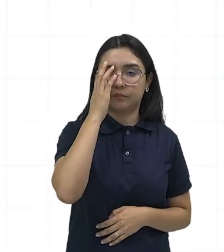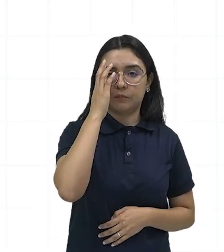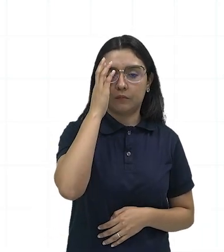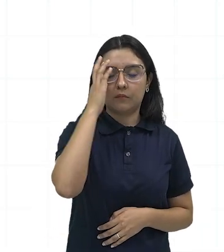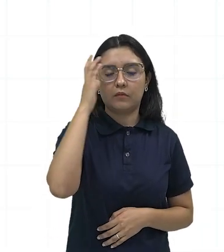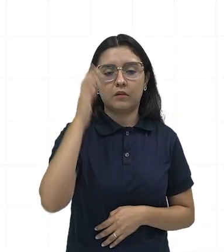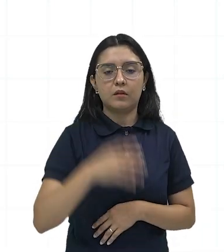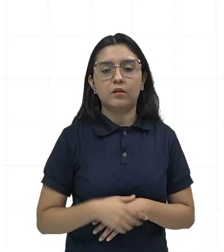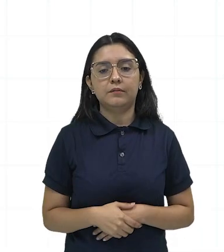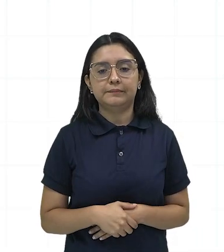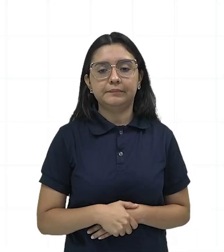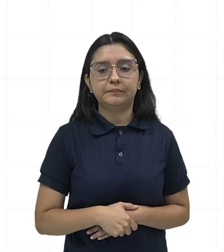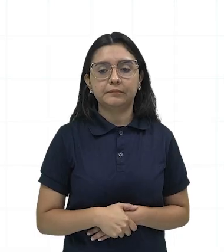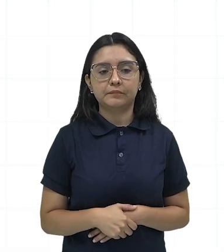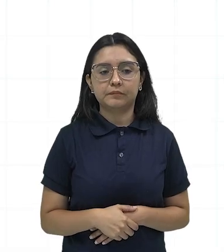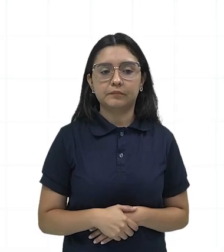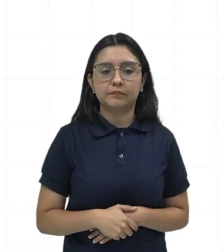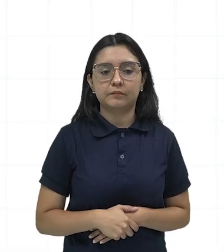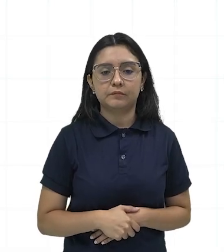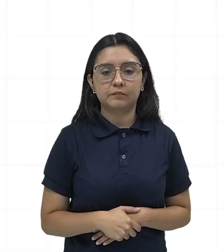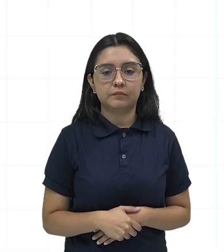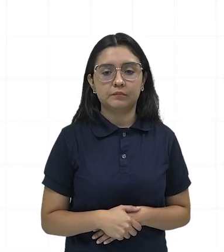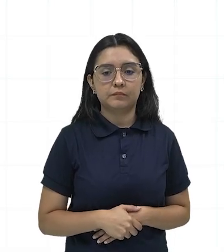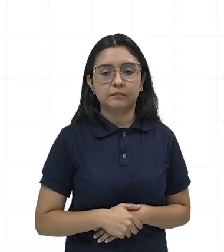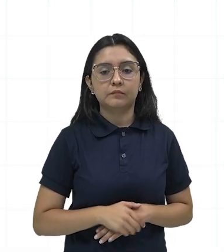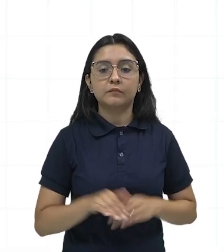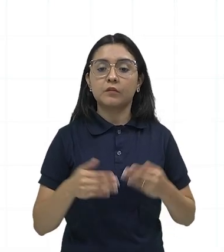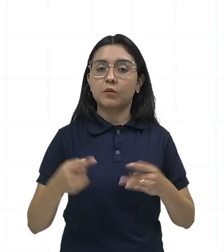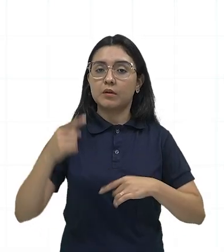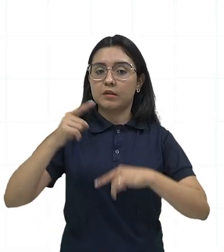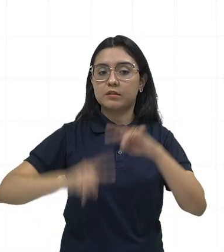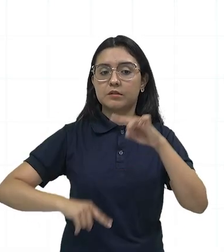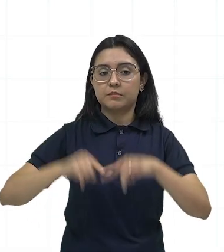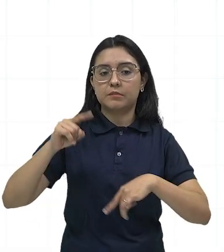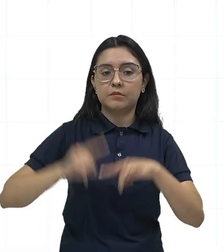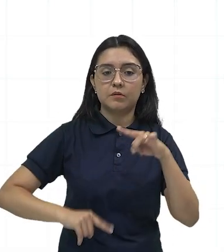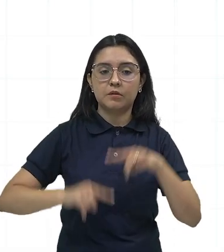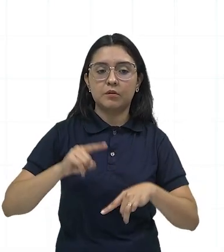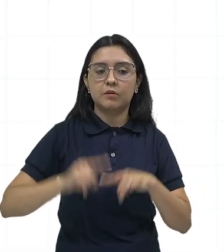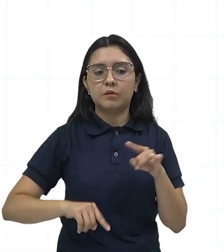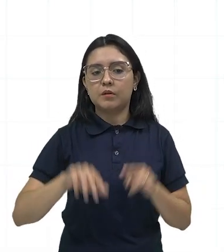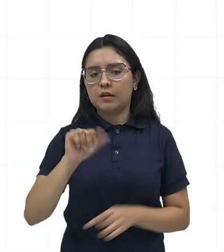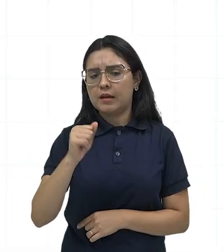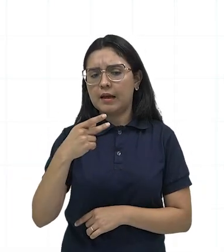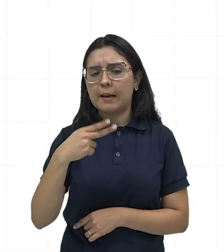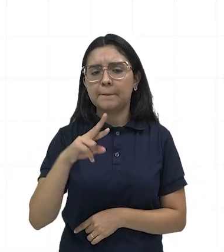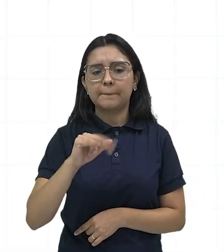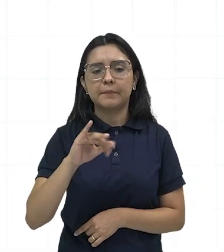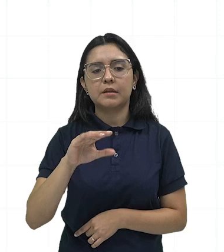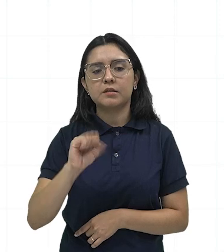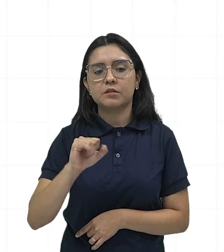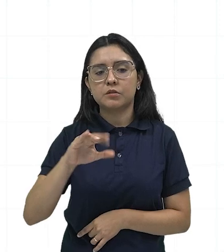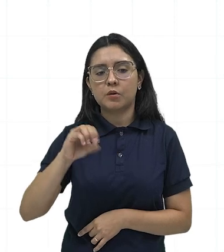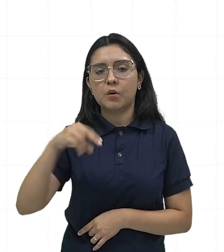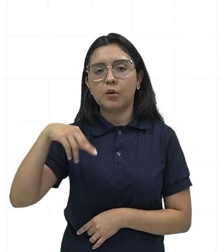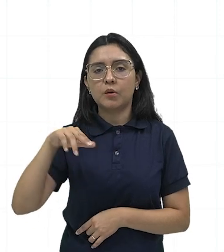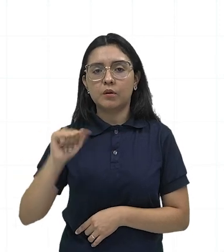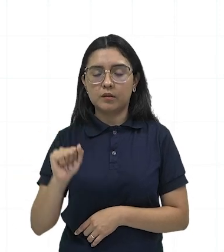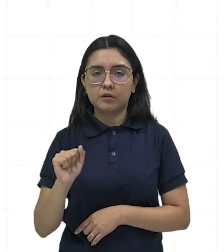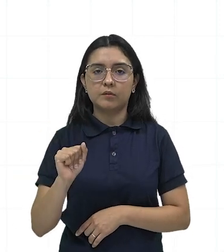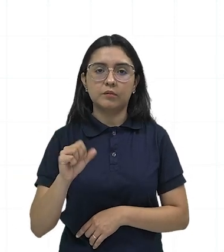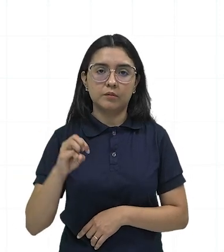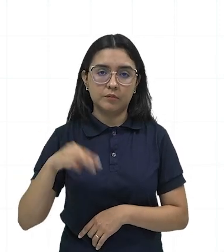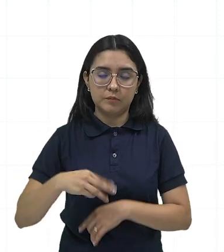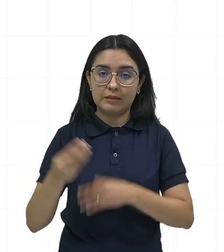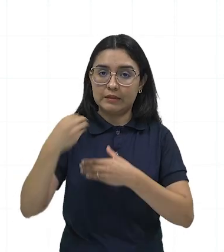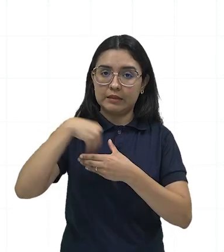conduzida. Quando eletricamente carregados, esses materiais aprisionam as cargas em seu